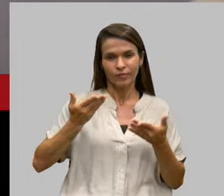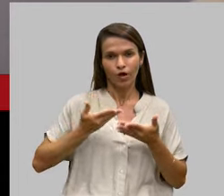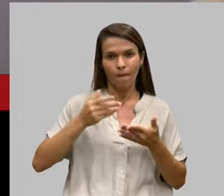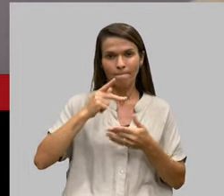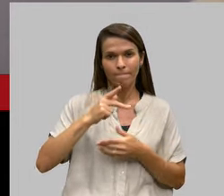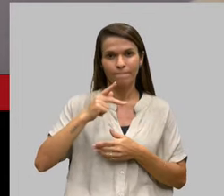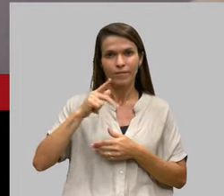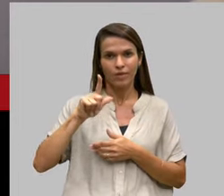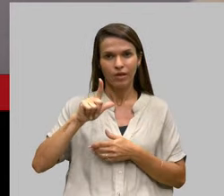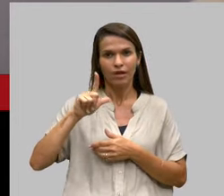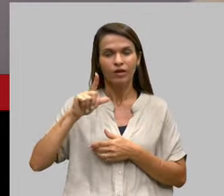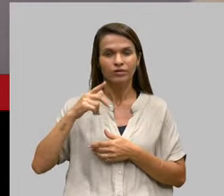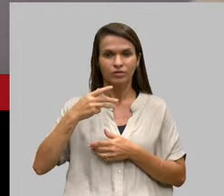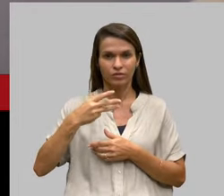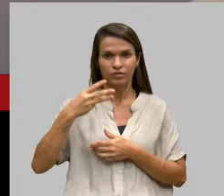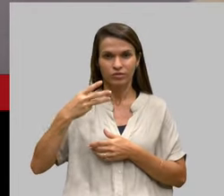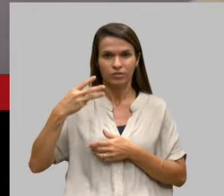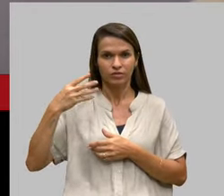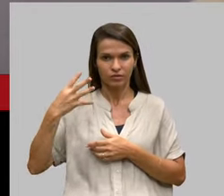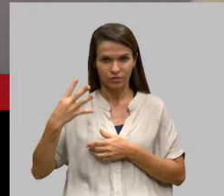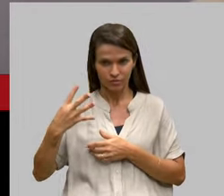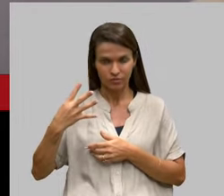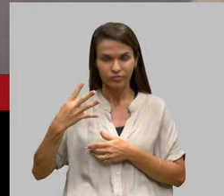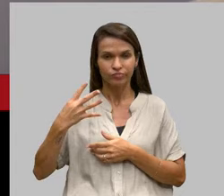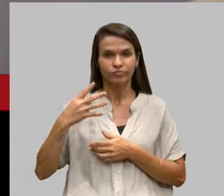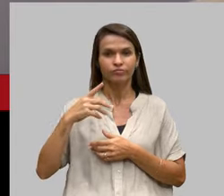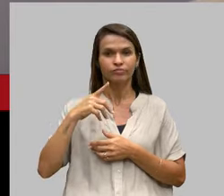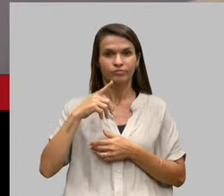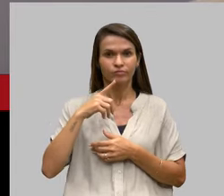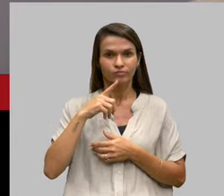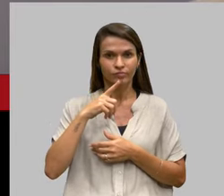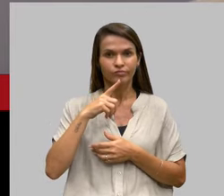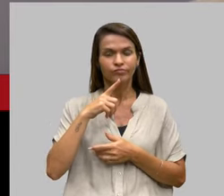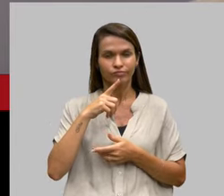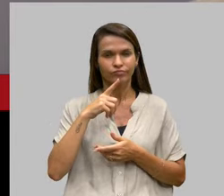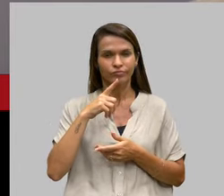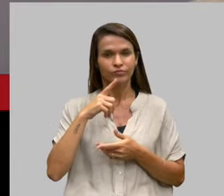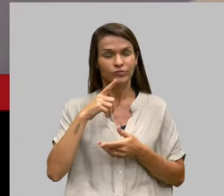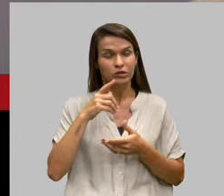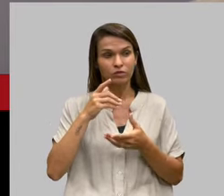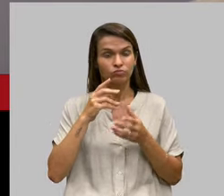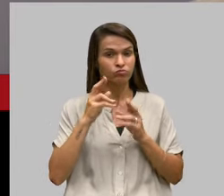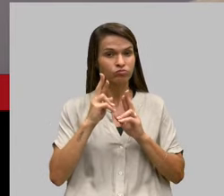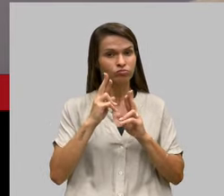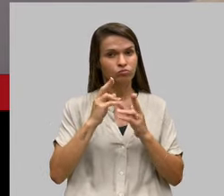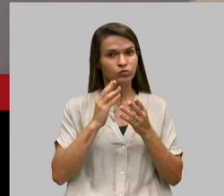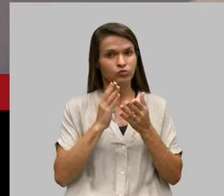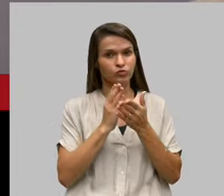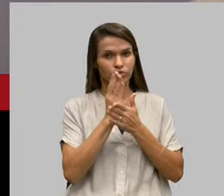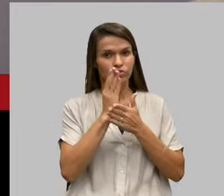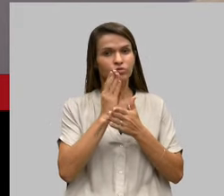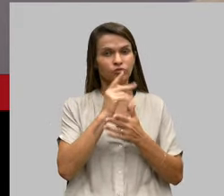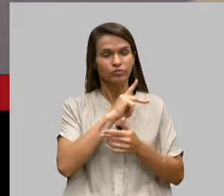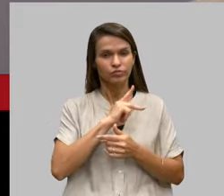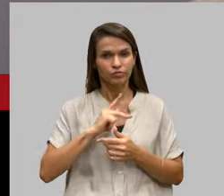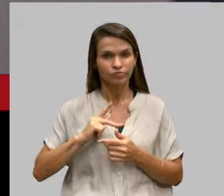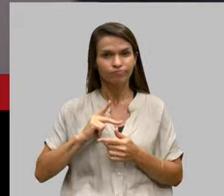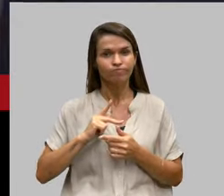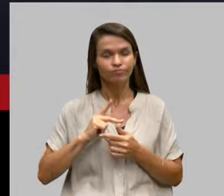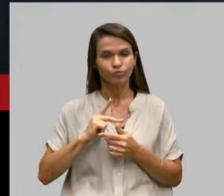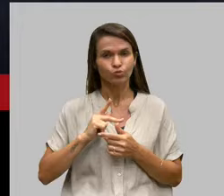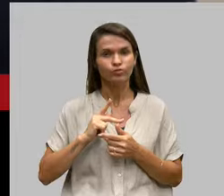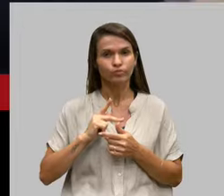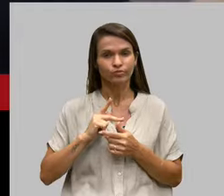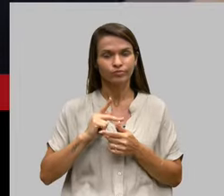334 que está lá paraa sanção o veto do nosso Presidente um dispositivo que diminui as